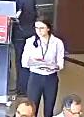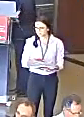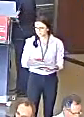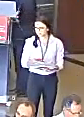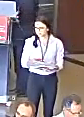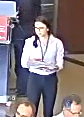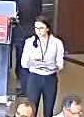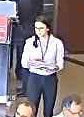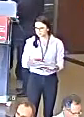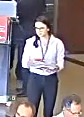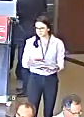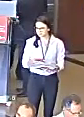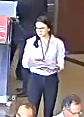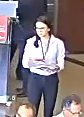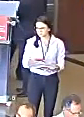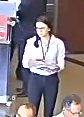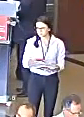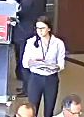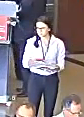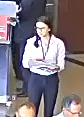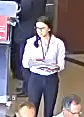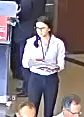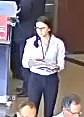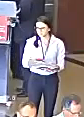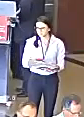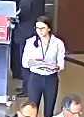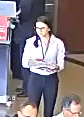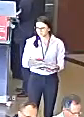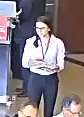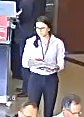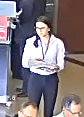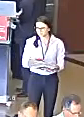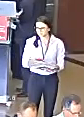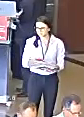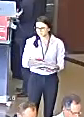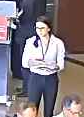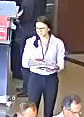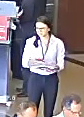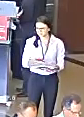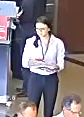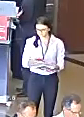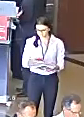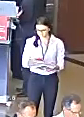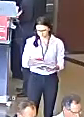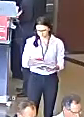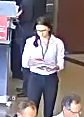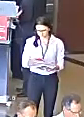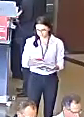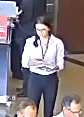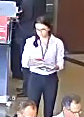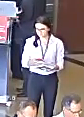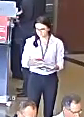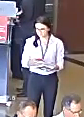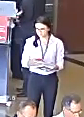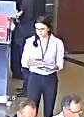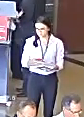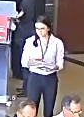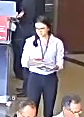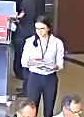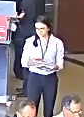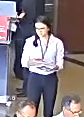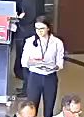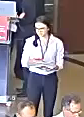instituiu a lei brasileira de inclusão da pessoa com deficiência que foi um Marco para a legislação brasileira do ponto de vista da